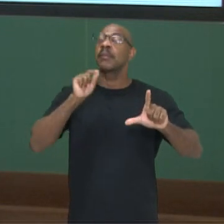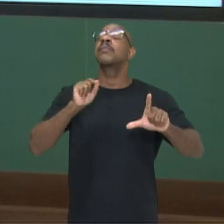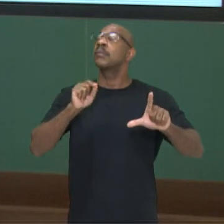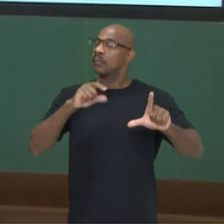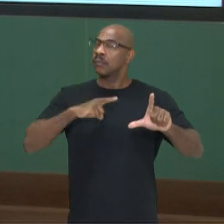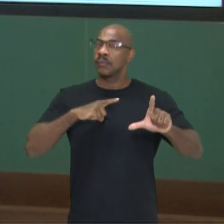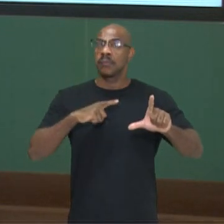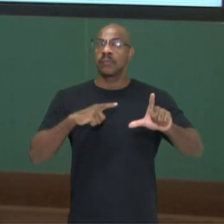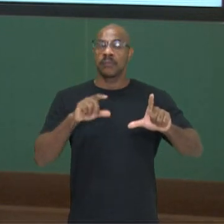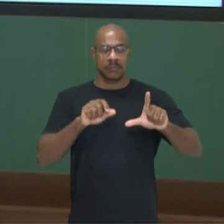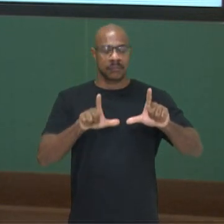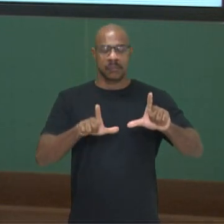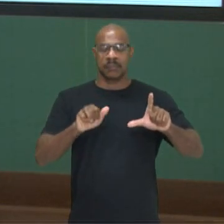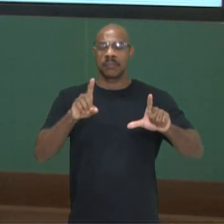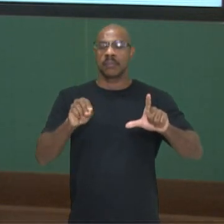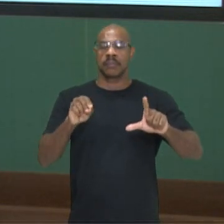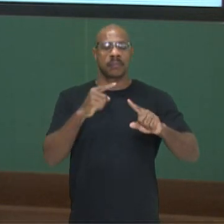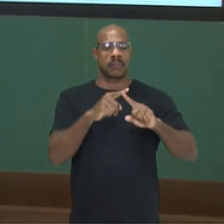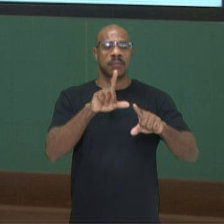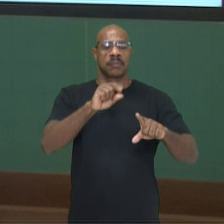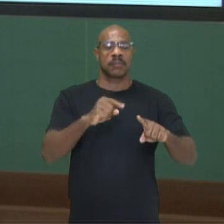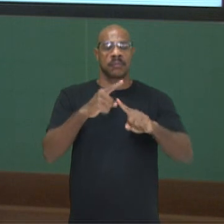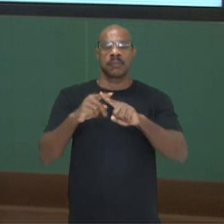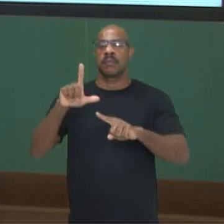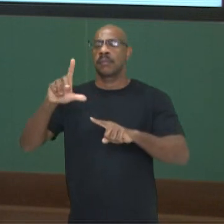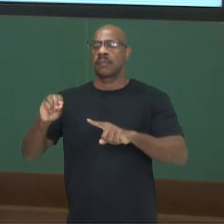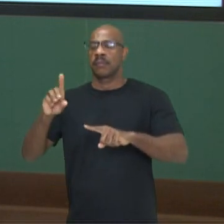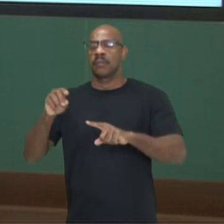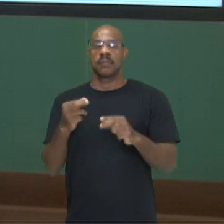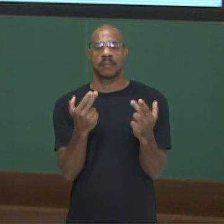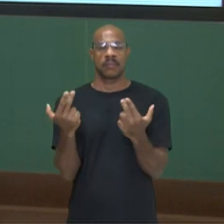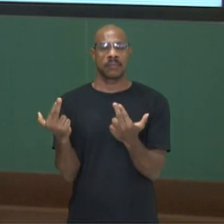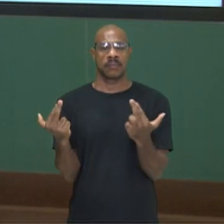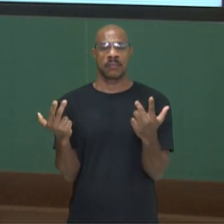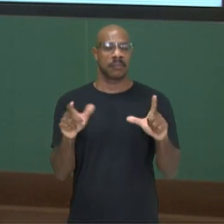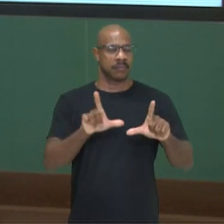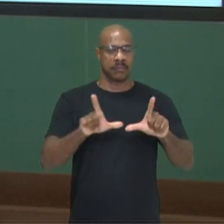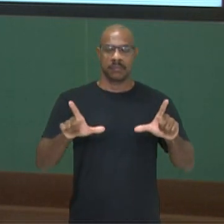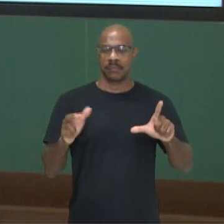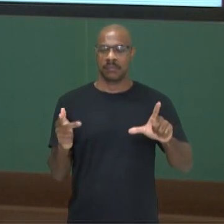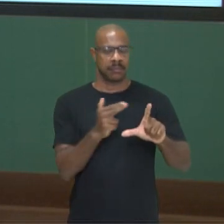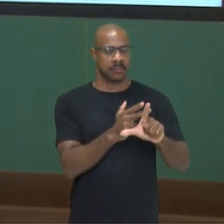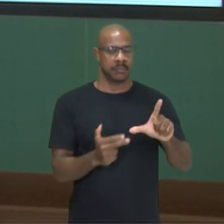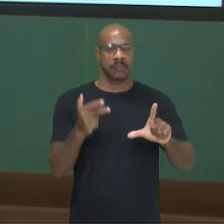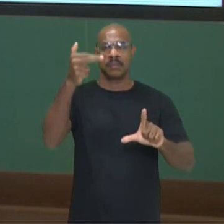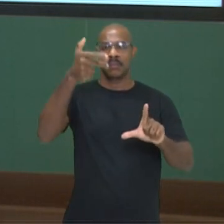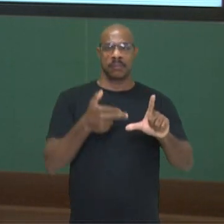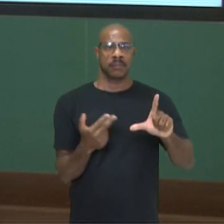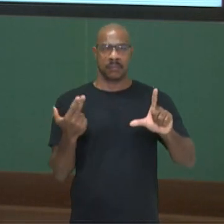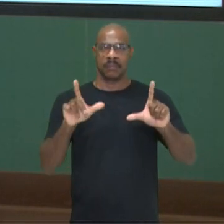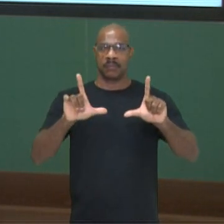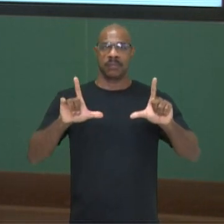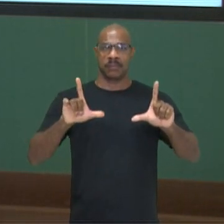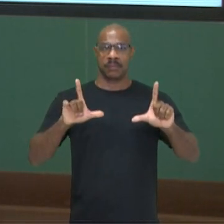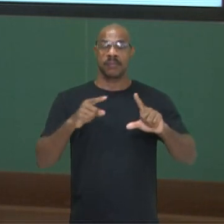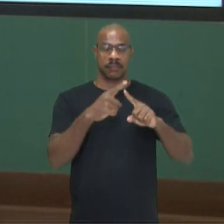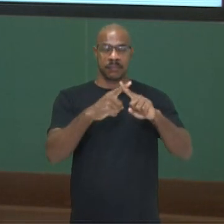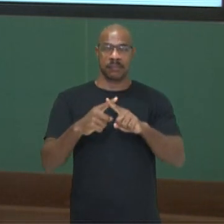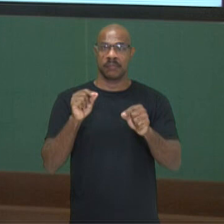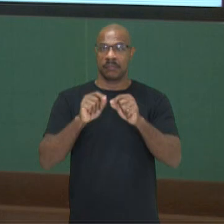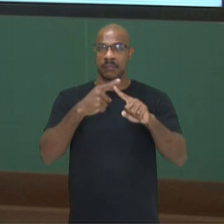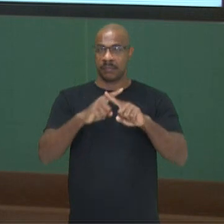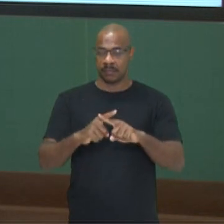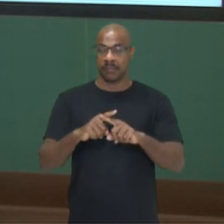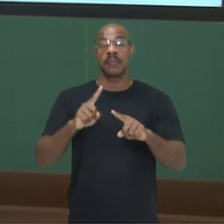determinada pelo lado vezes o lado. Já que eles têm lados iguais, eu vou multiplicar lado vezes o lado.